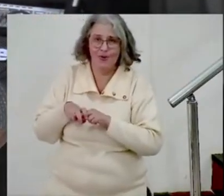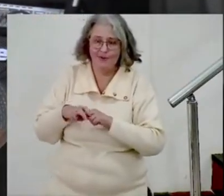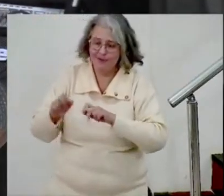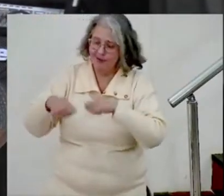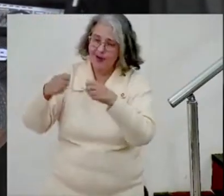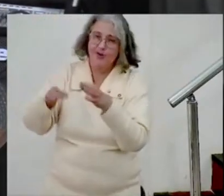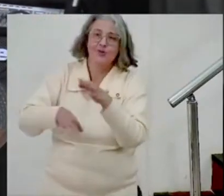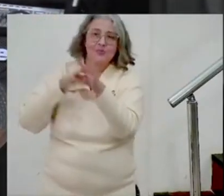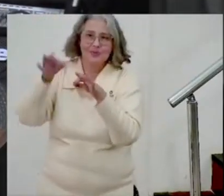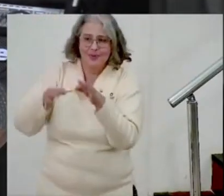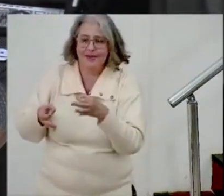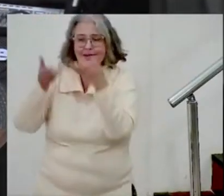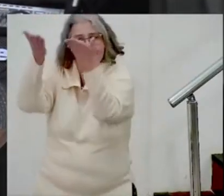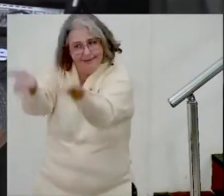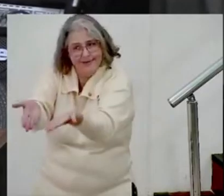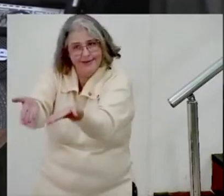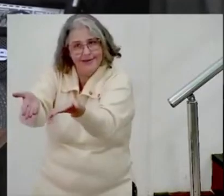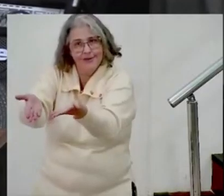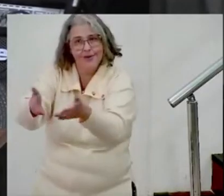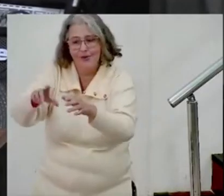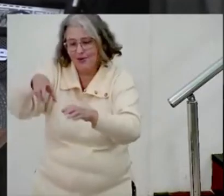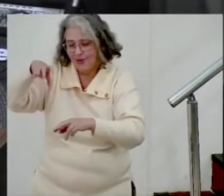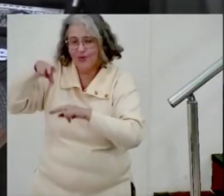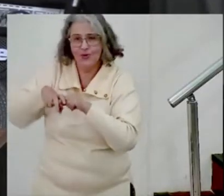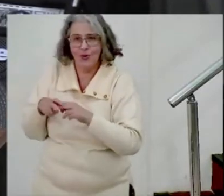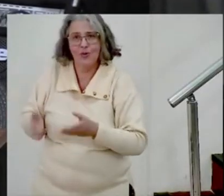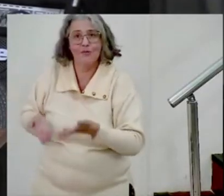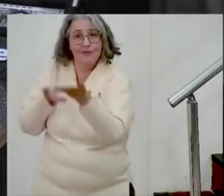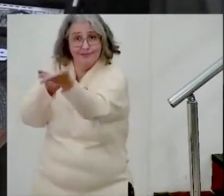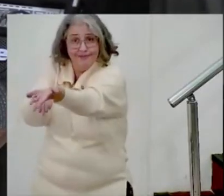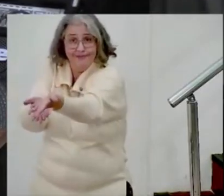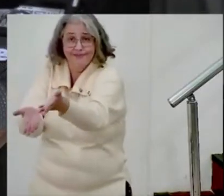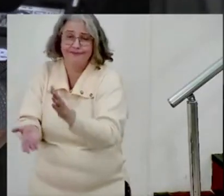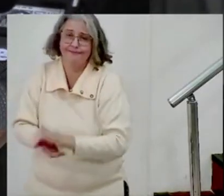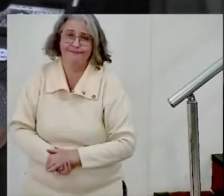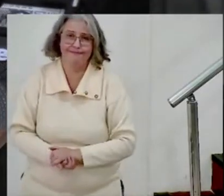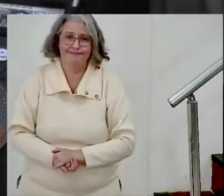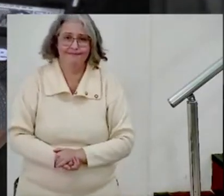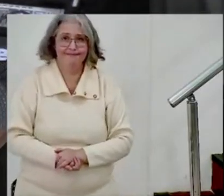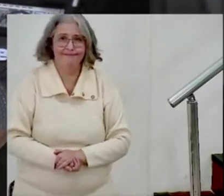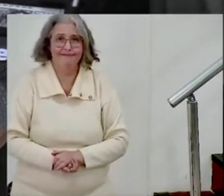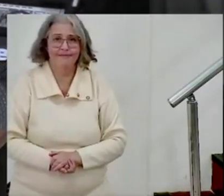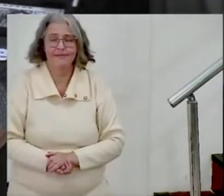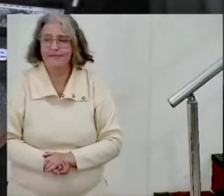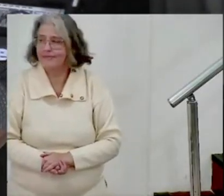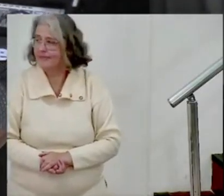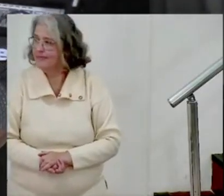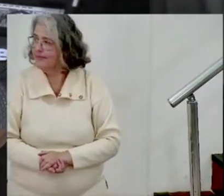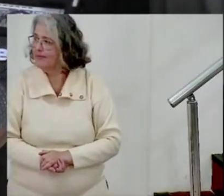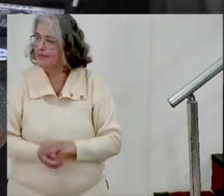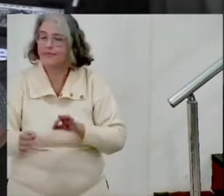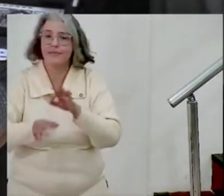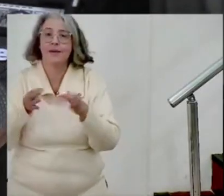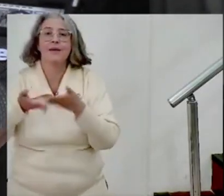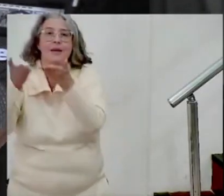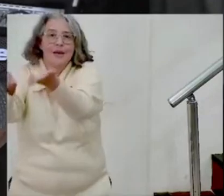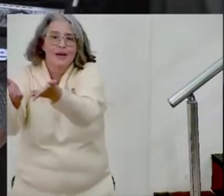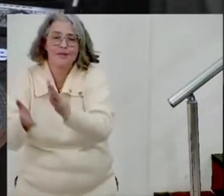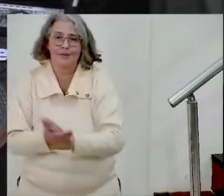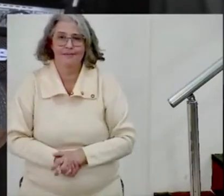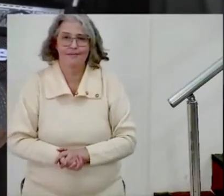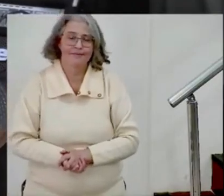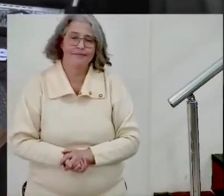Senaqueribe. E como já não tinha muita coisa sobrando, ele mandou o próprio trono do reino para Senaqueribe. E